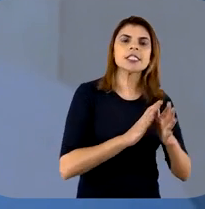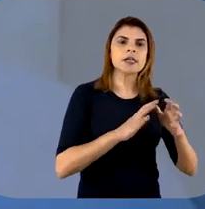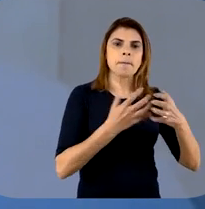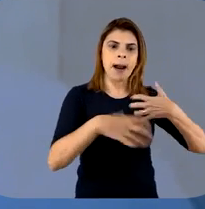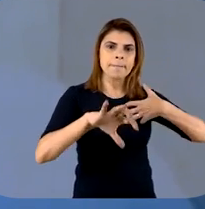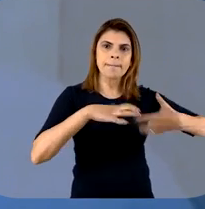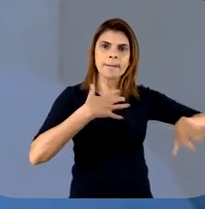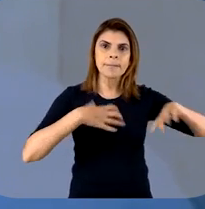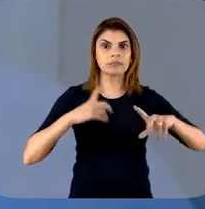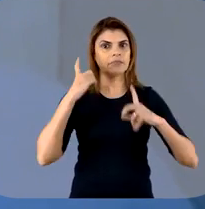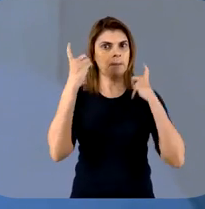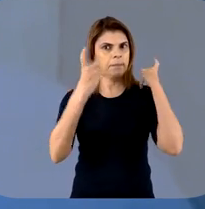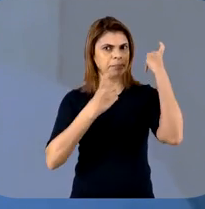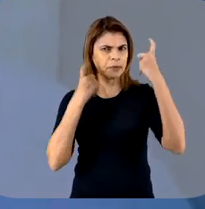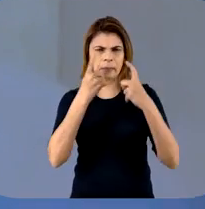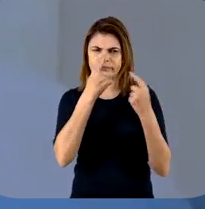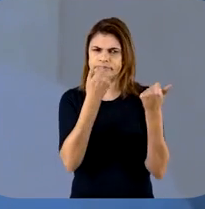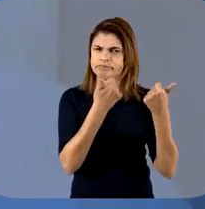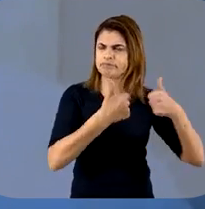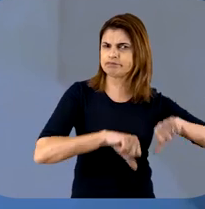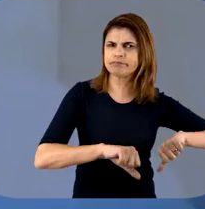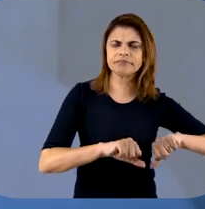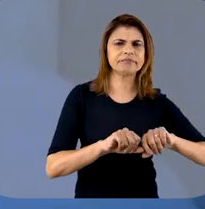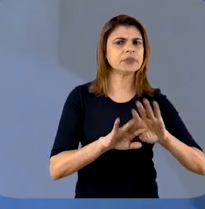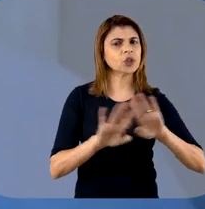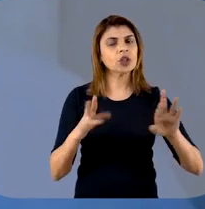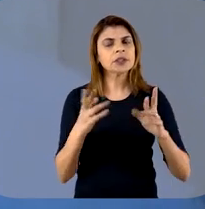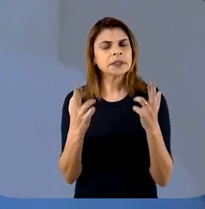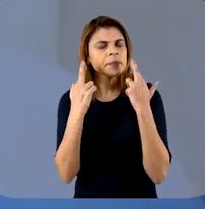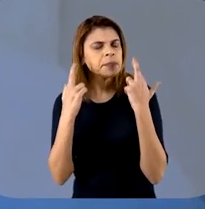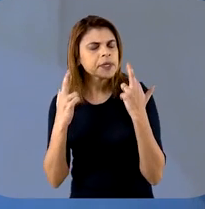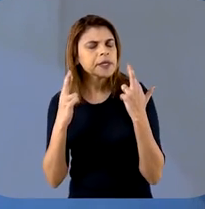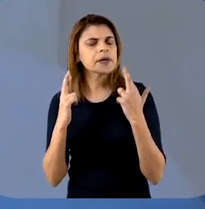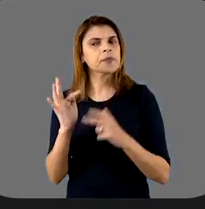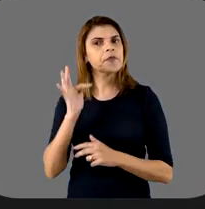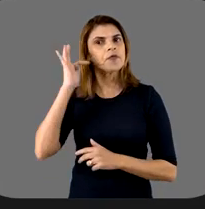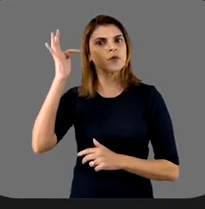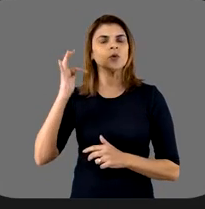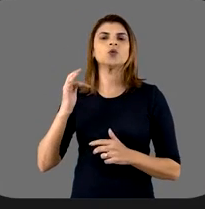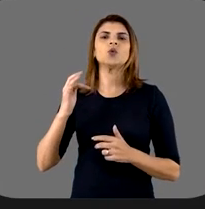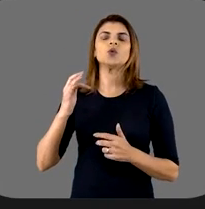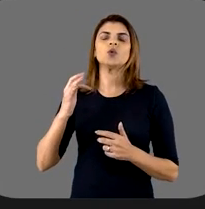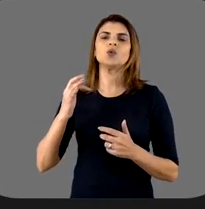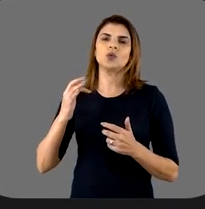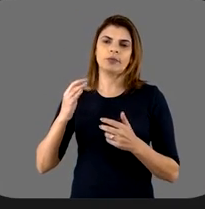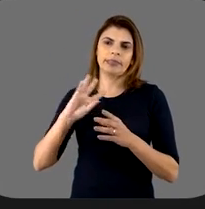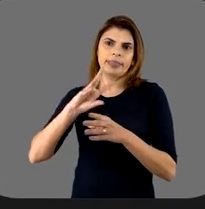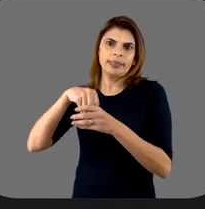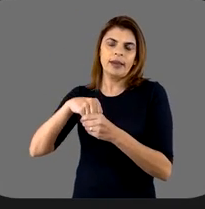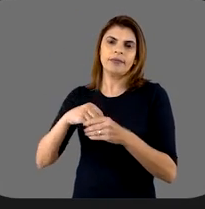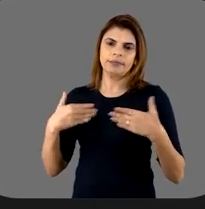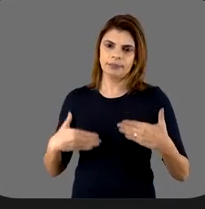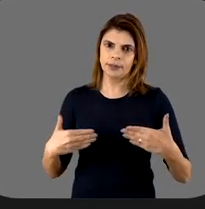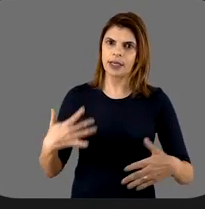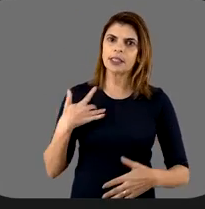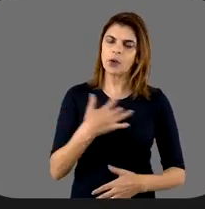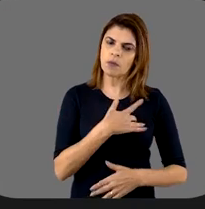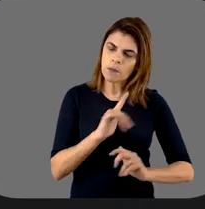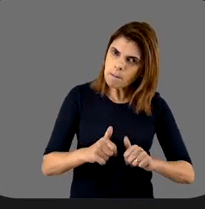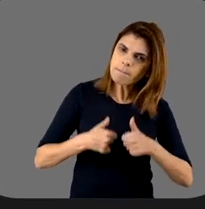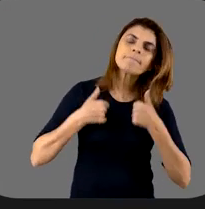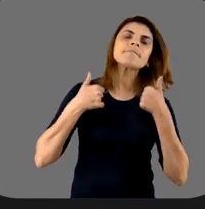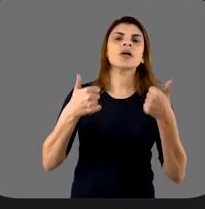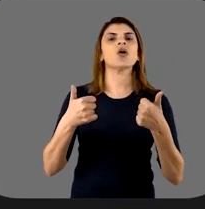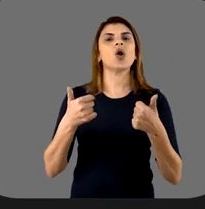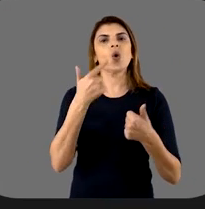algo preocupante, mas que nós esperamos que seja finalmente também superado esse desmonte, para que o Ministério da Saúde,